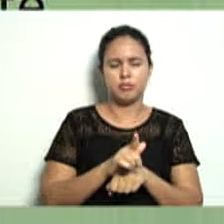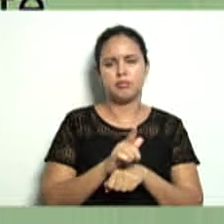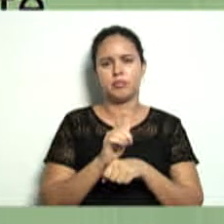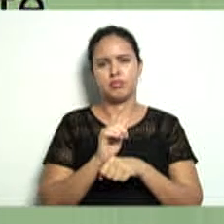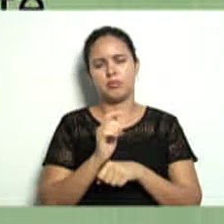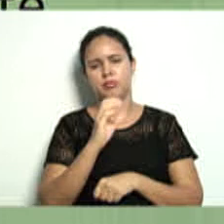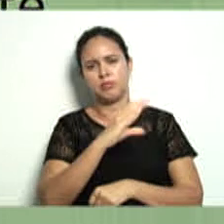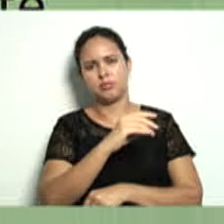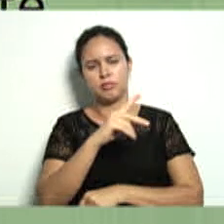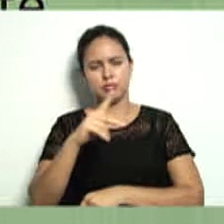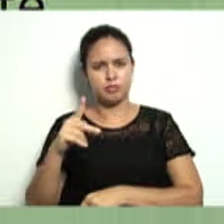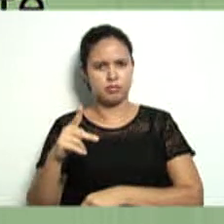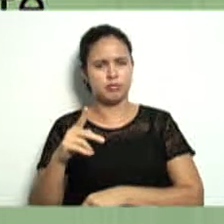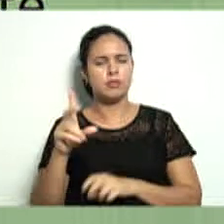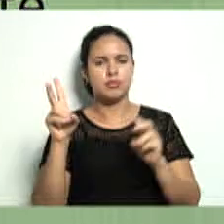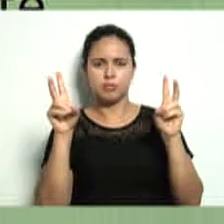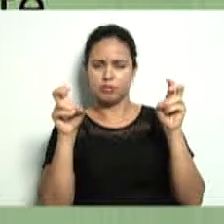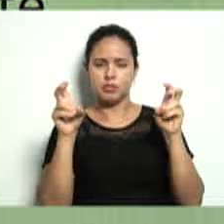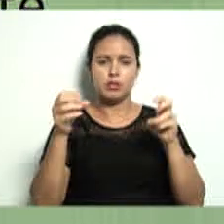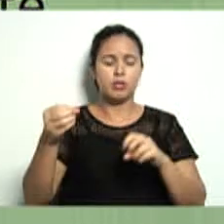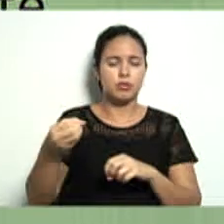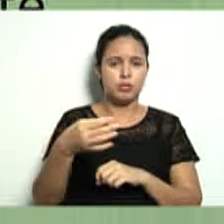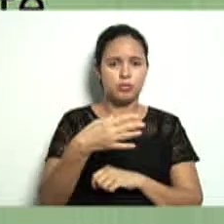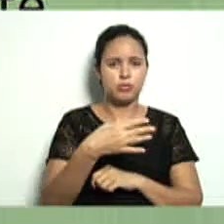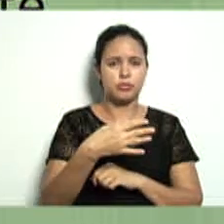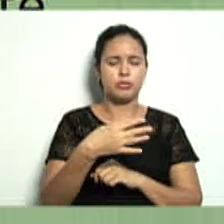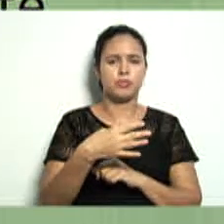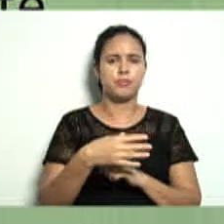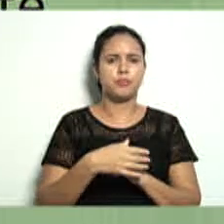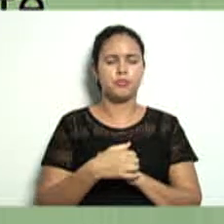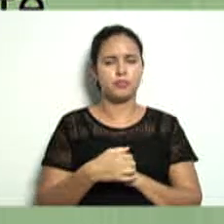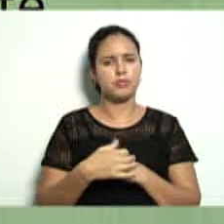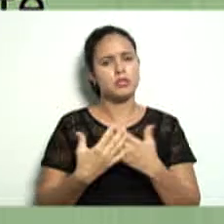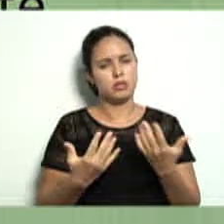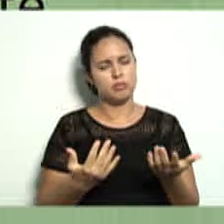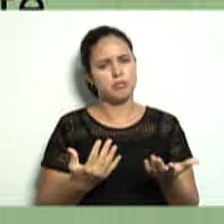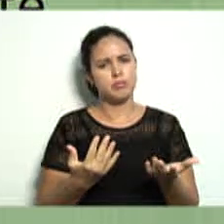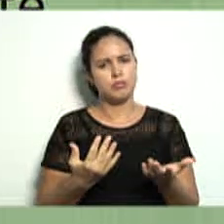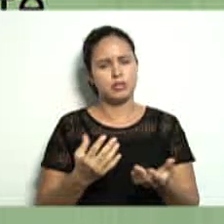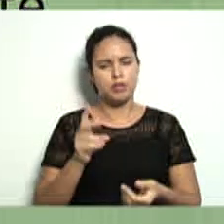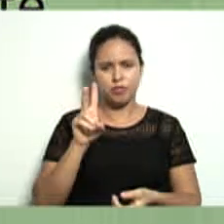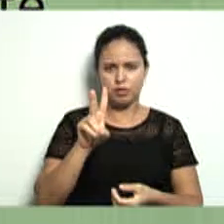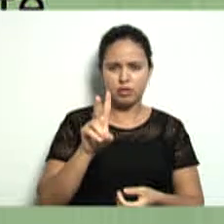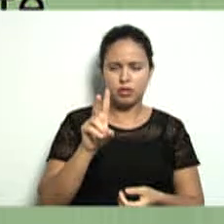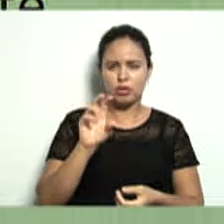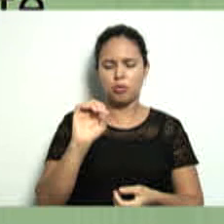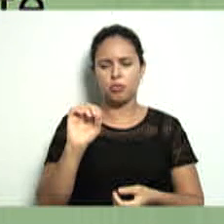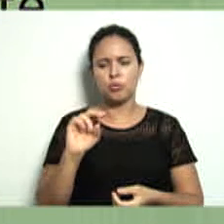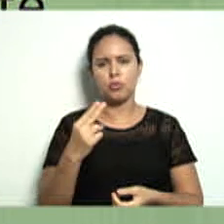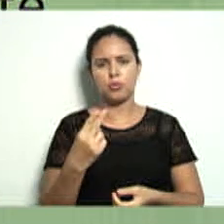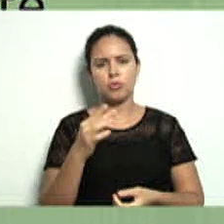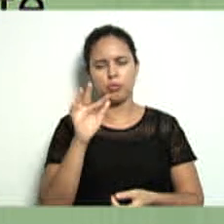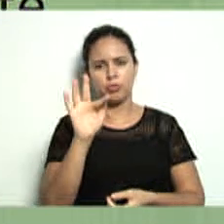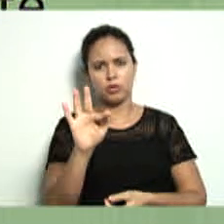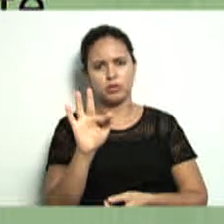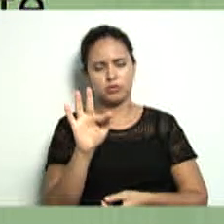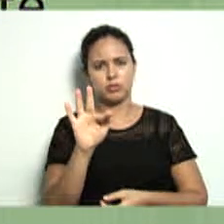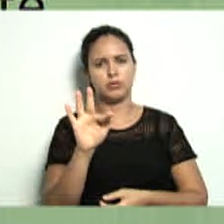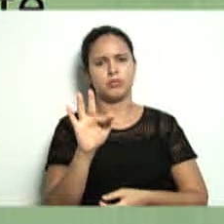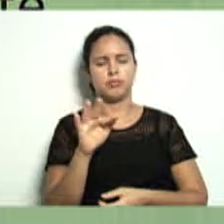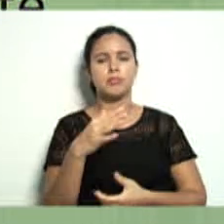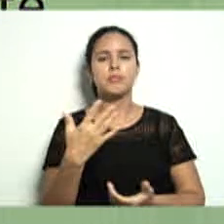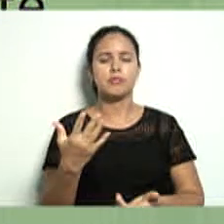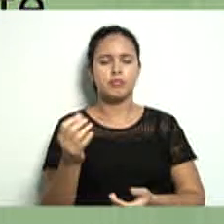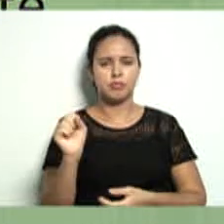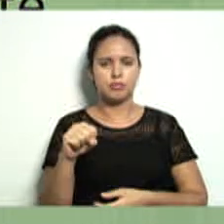é um tema recente. Será que essa afirmativa está verdadeira ou ela é falsa? Falsa, professor.